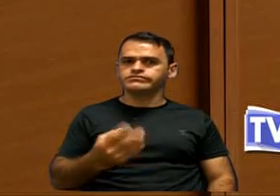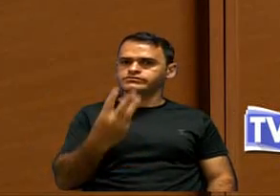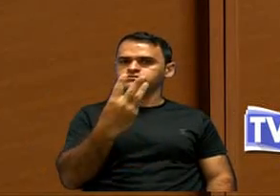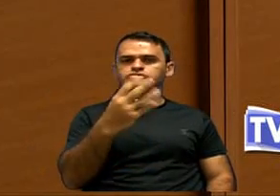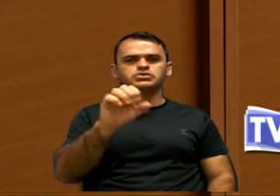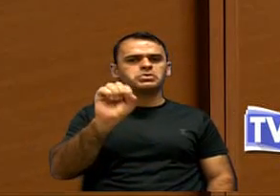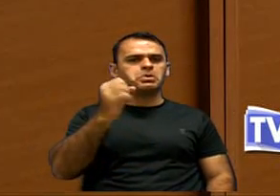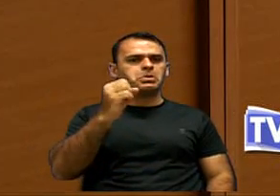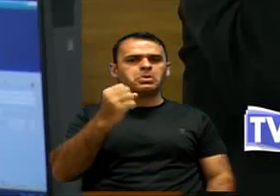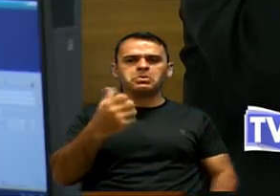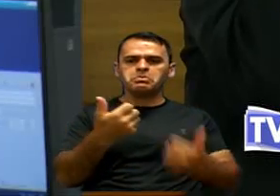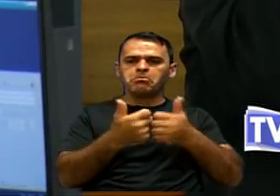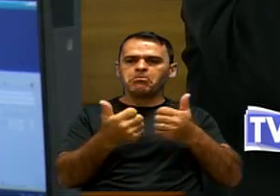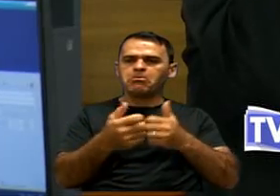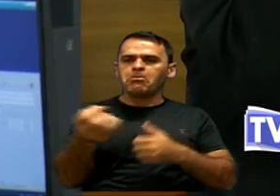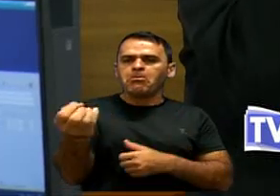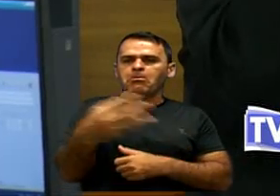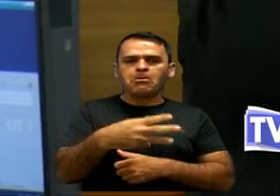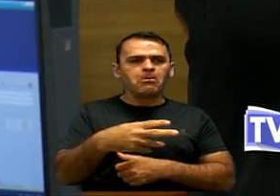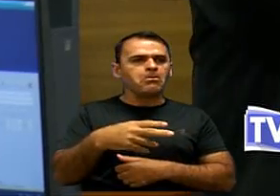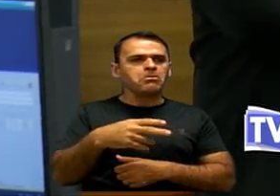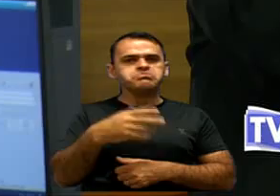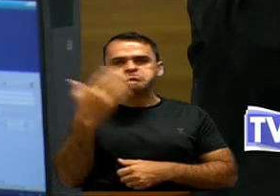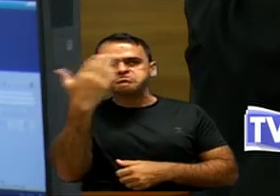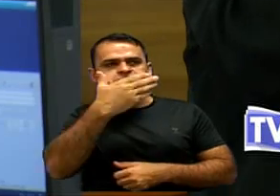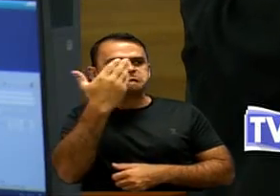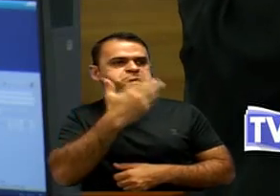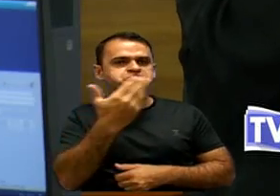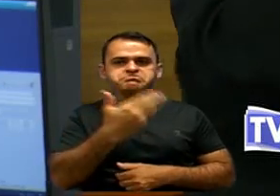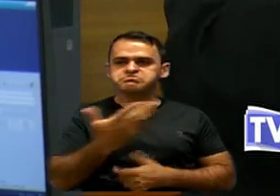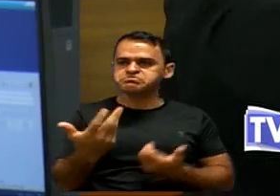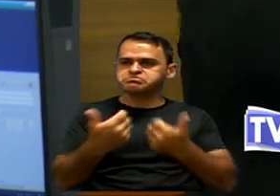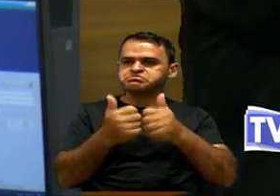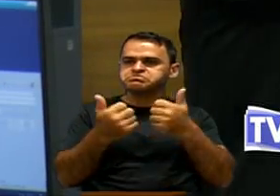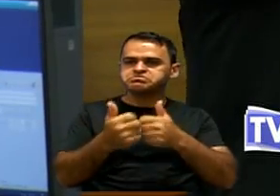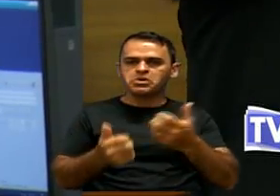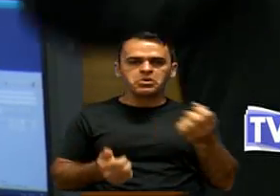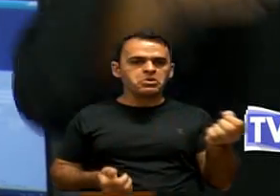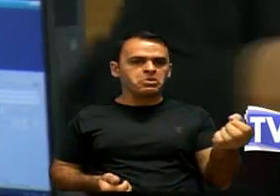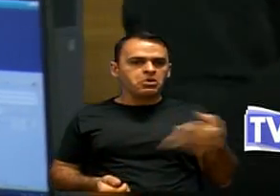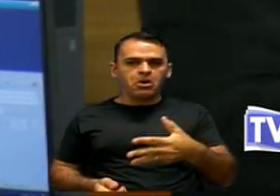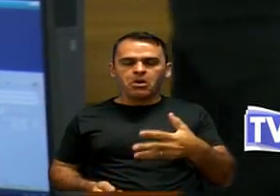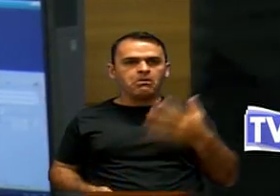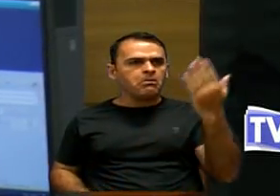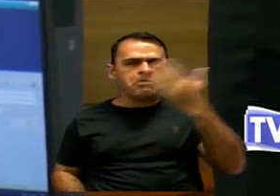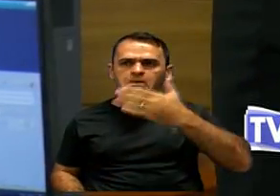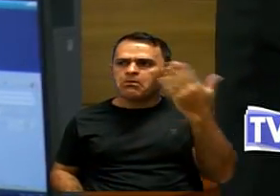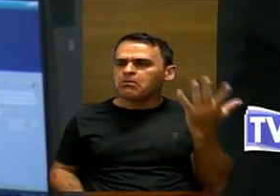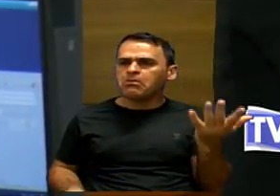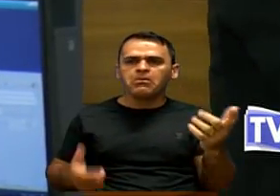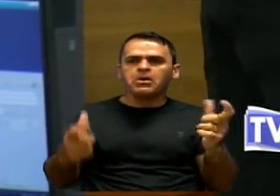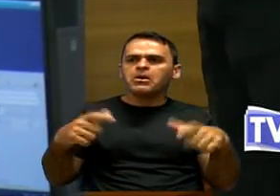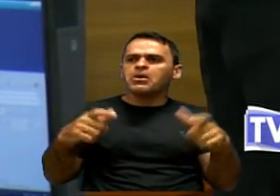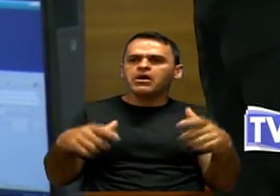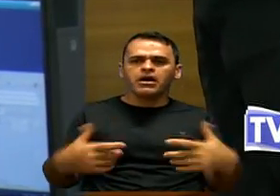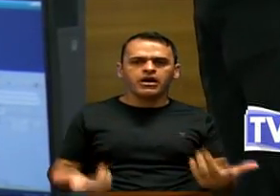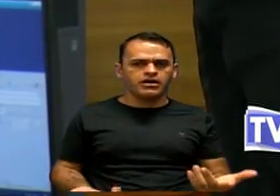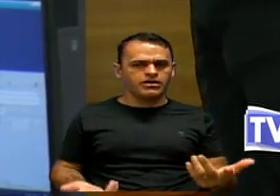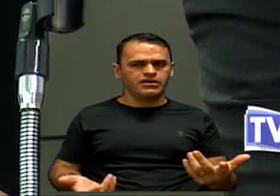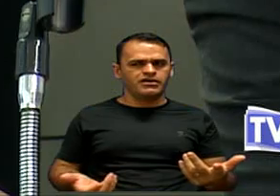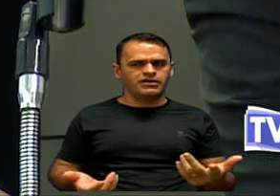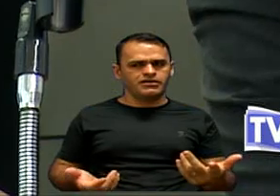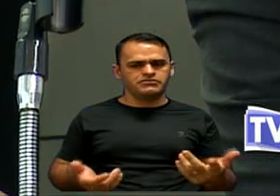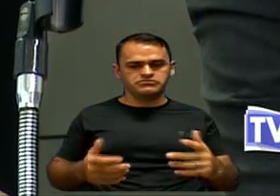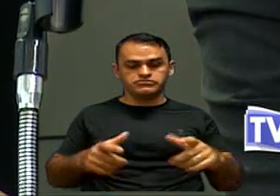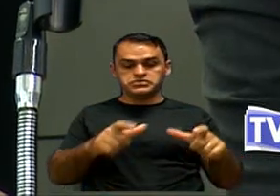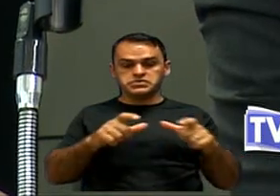Que foi. Não vi um na linha da Vila Progresso, não vi um na linha da Vila Santana. Acho que está na região que eu. Onde que está? Está no Campolino, Santa Rosária, em Bairro Nobre.